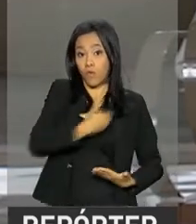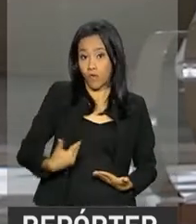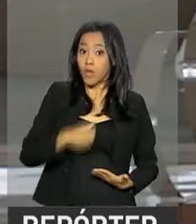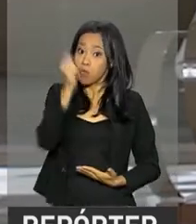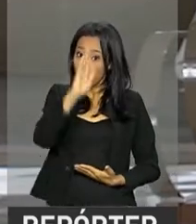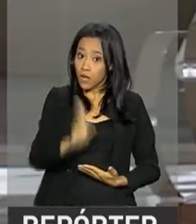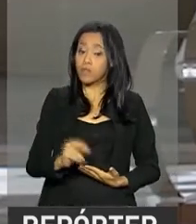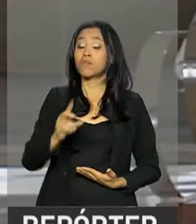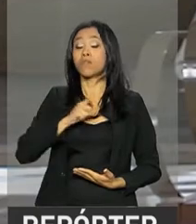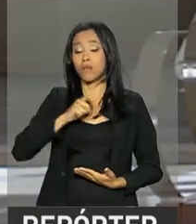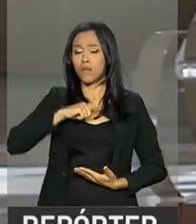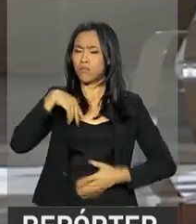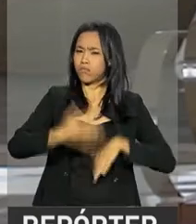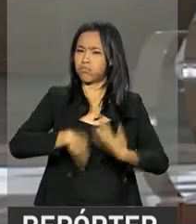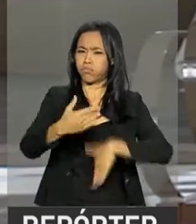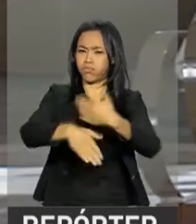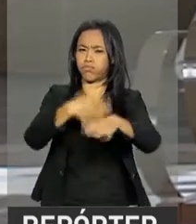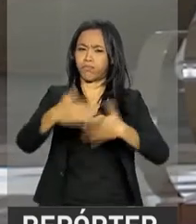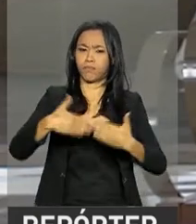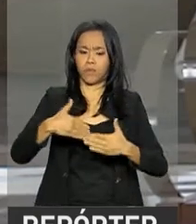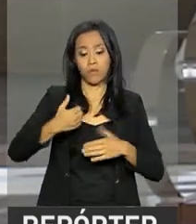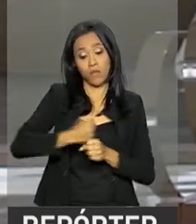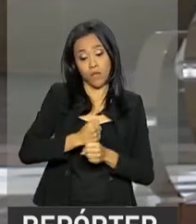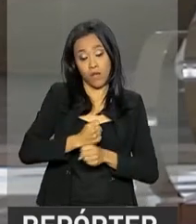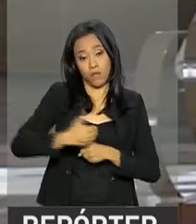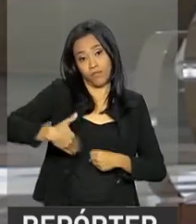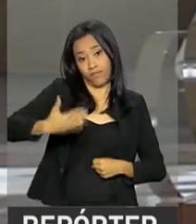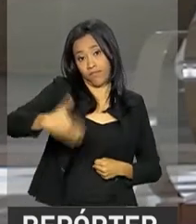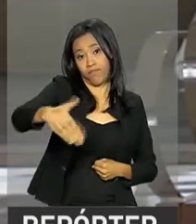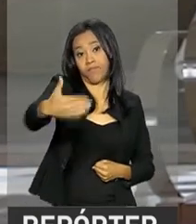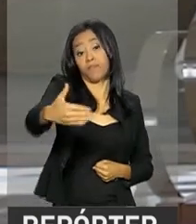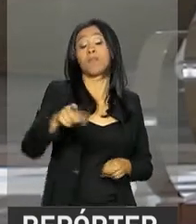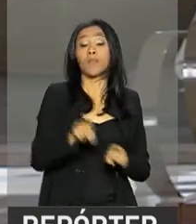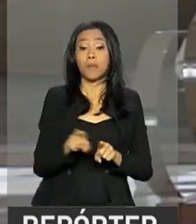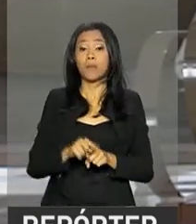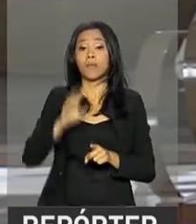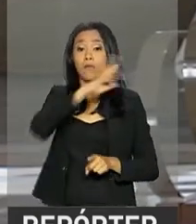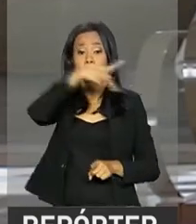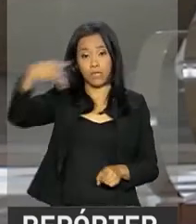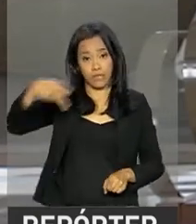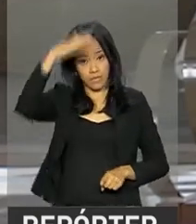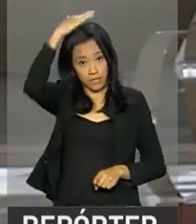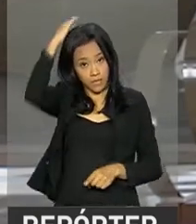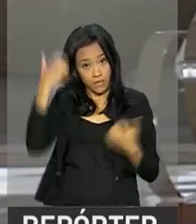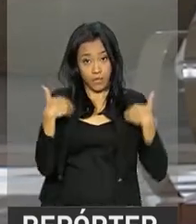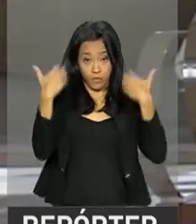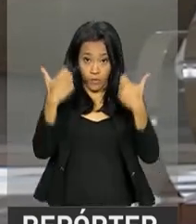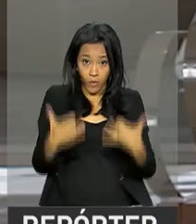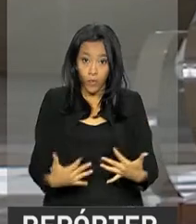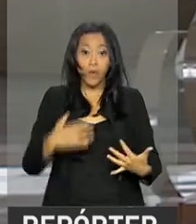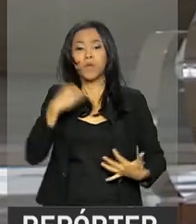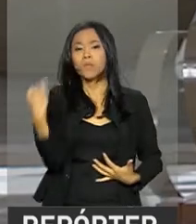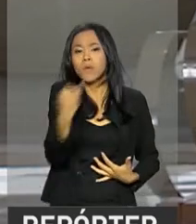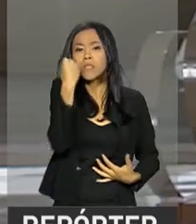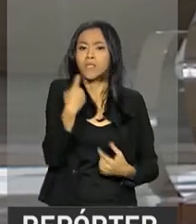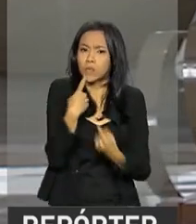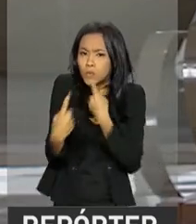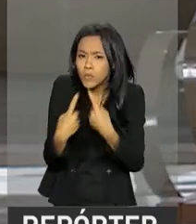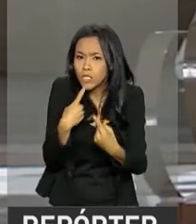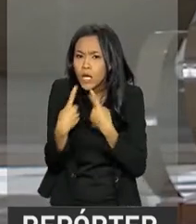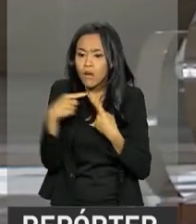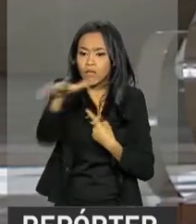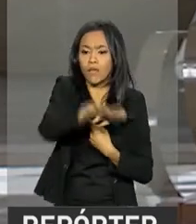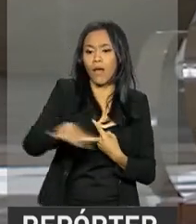um crescimento maior nos próximos anos. Além disso, Temer destacou a importância do diálogo entre o